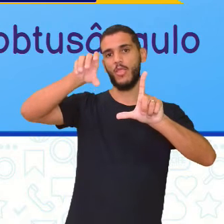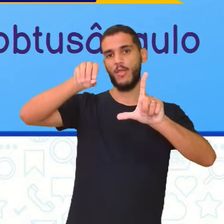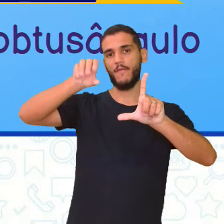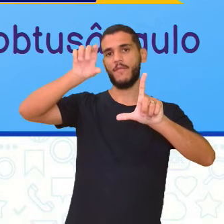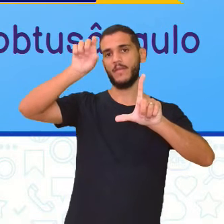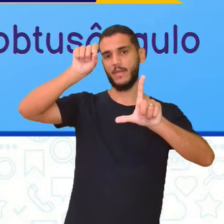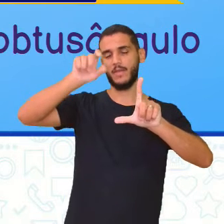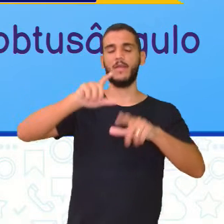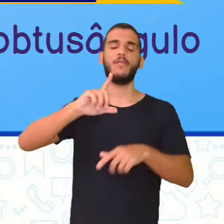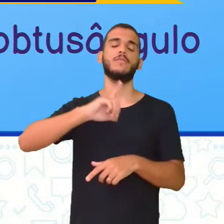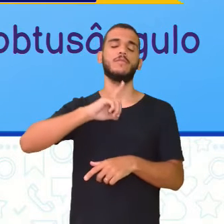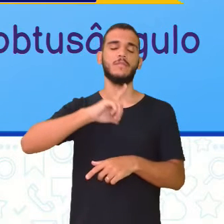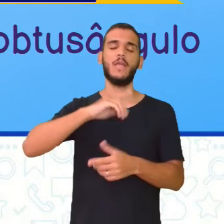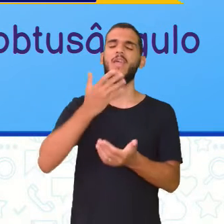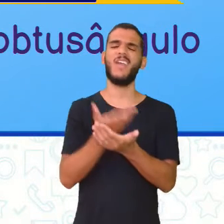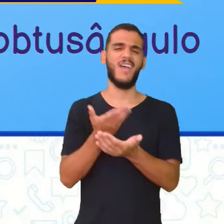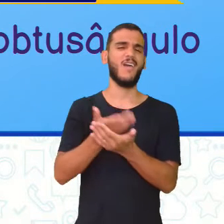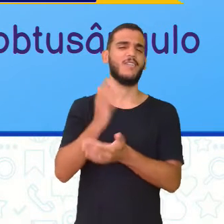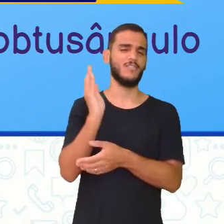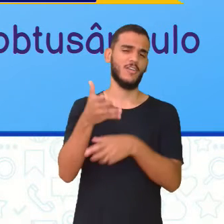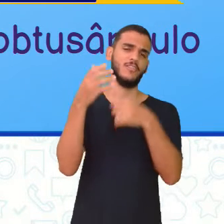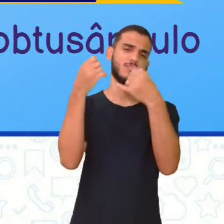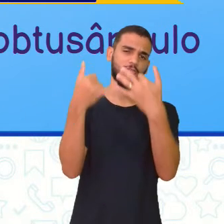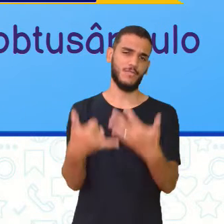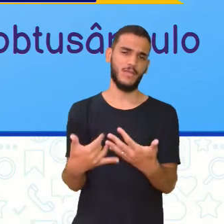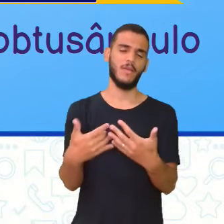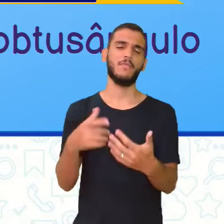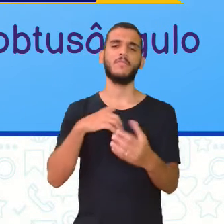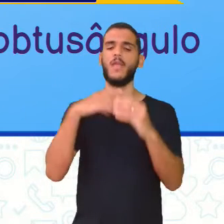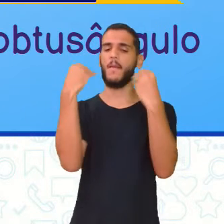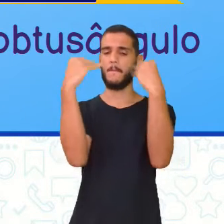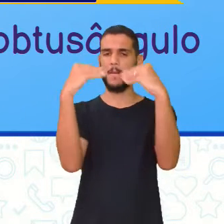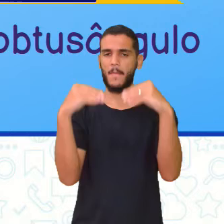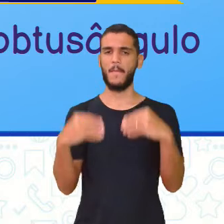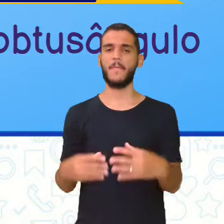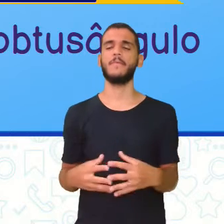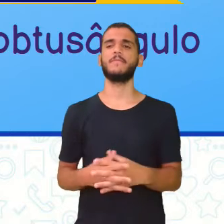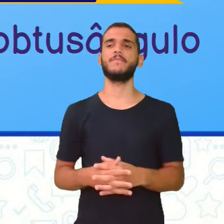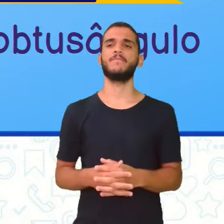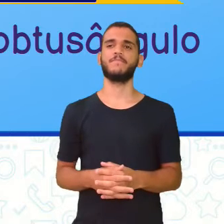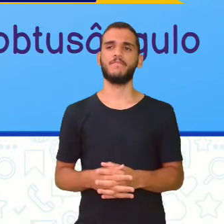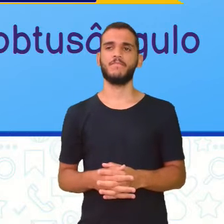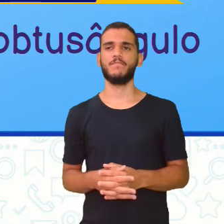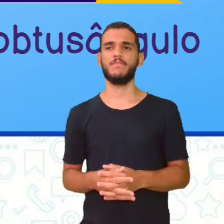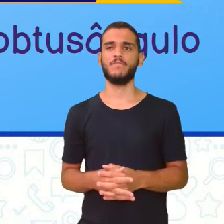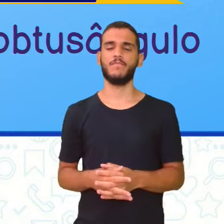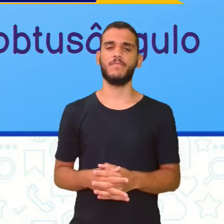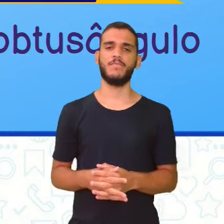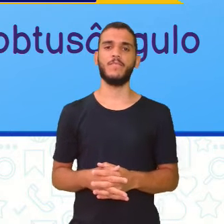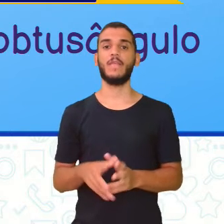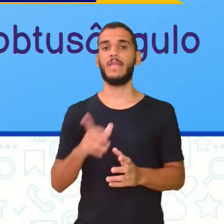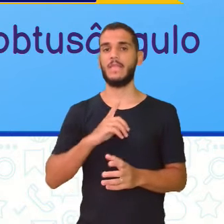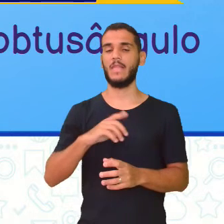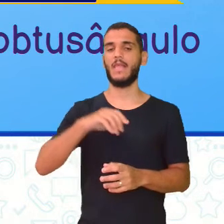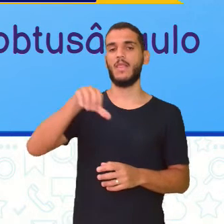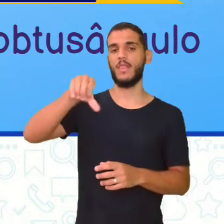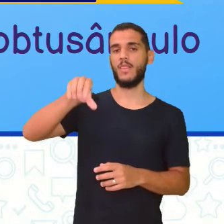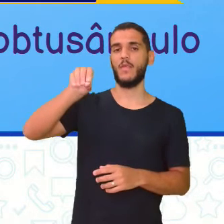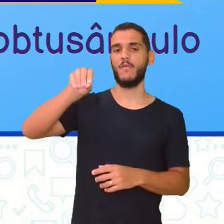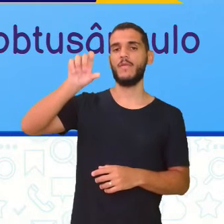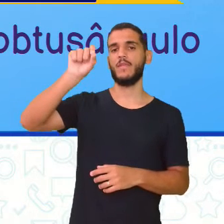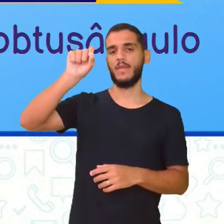tem aulas, vai lá na playlist se quiser recordar sobre ângulos. Então, eu tenho um ângulo de 90